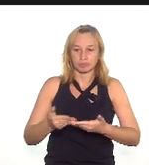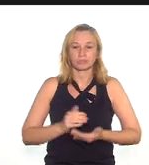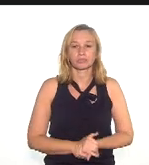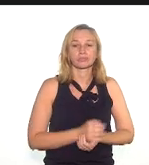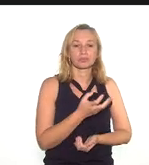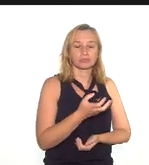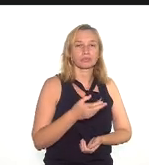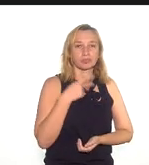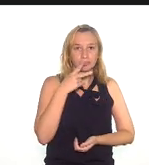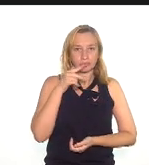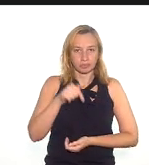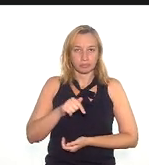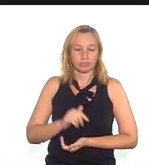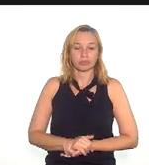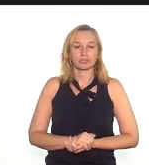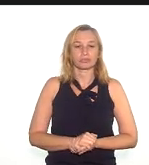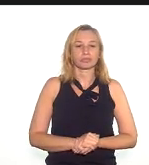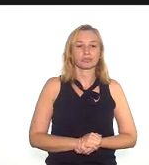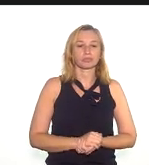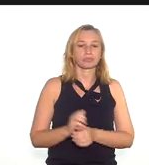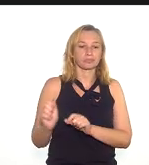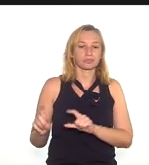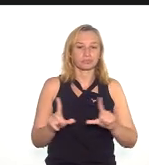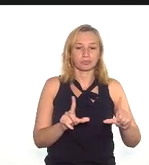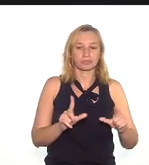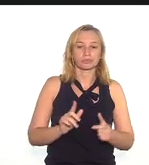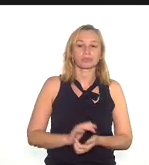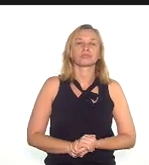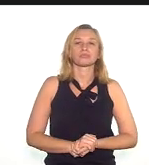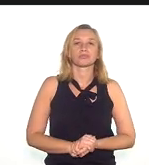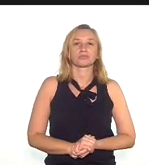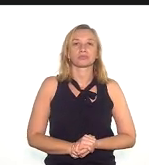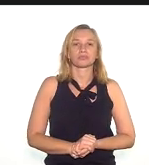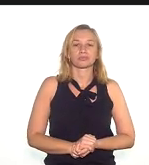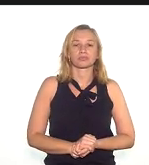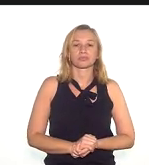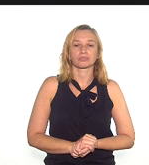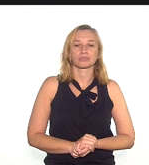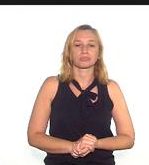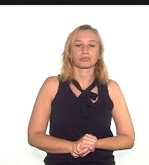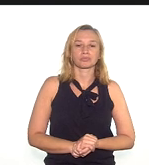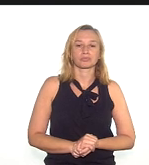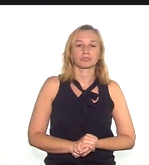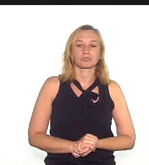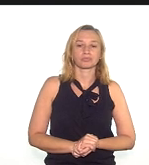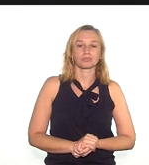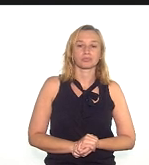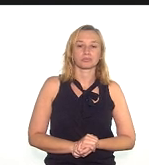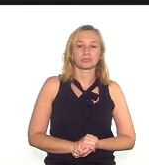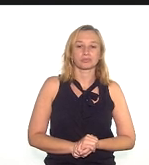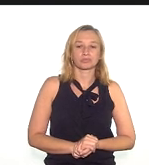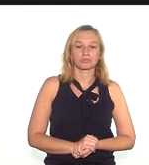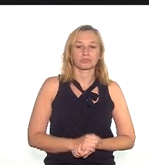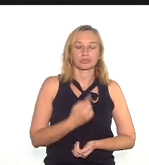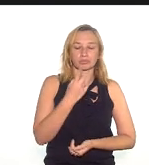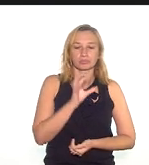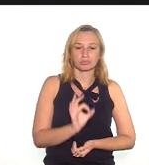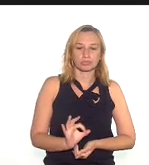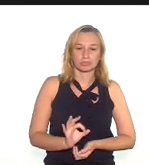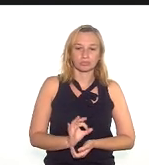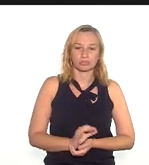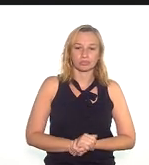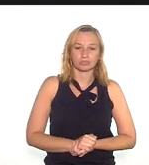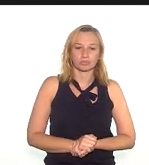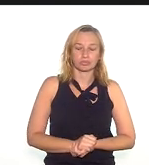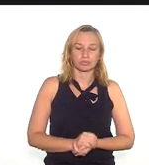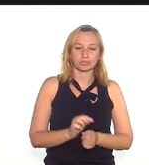Queria aqui ressaltar ainda nesse slide, né, que na sessão onerosa esse 1% passou a